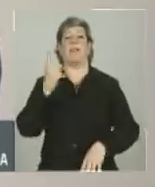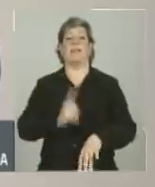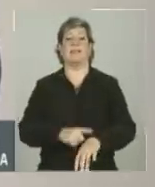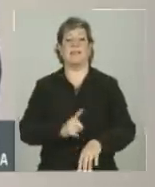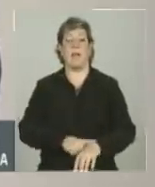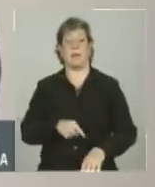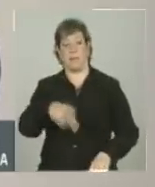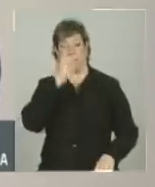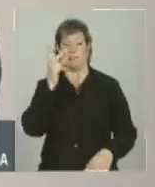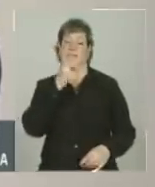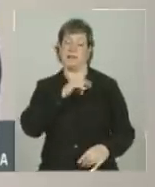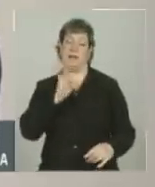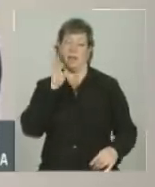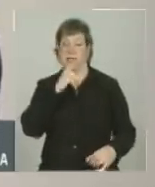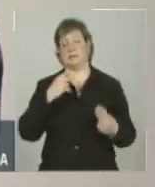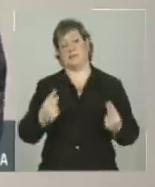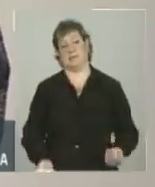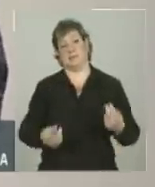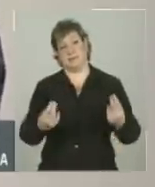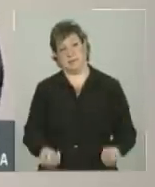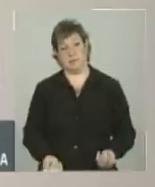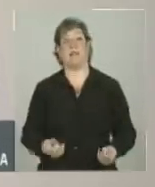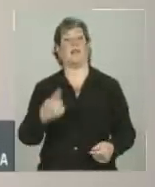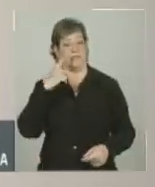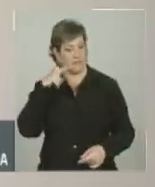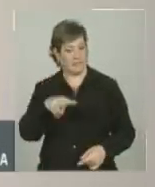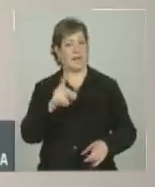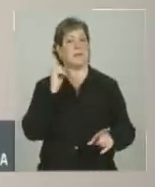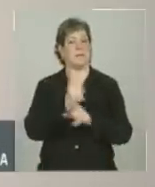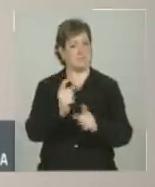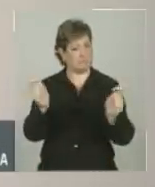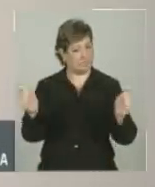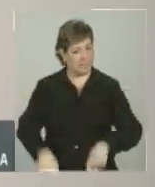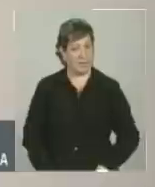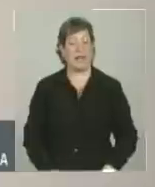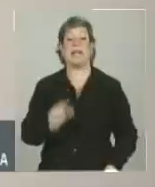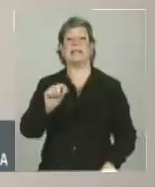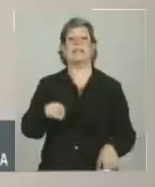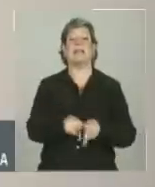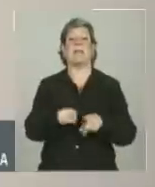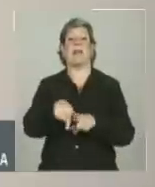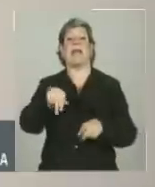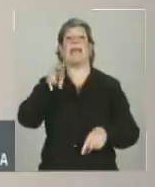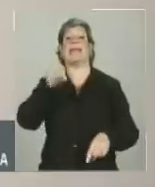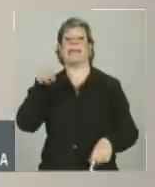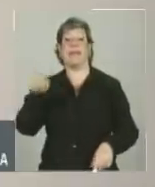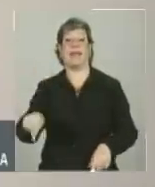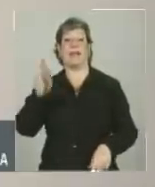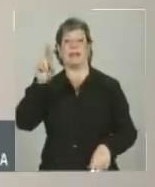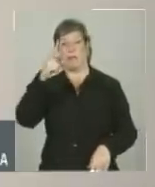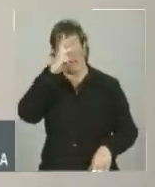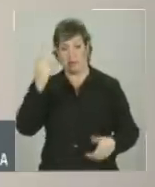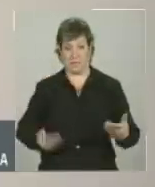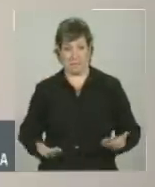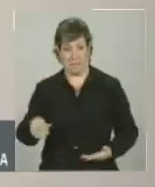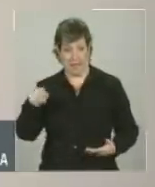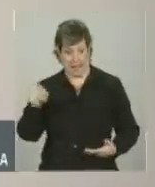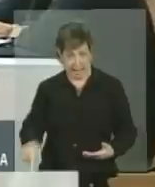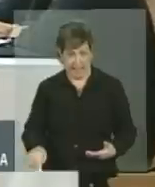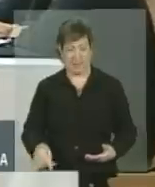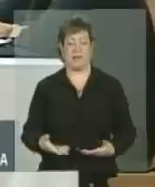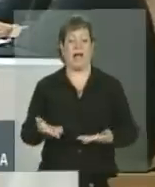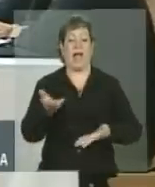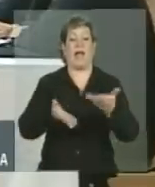essa pessoa esperou para ser atendida e quem a atendeu. Isso tem permitido acabar